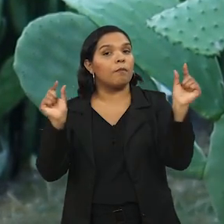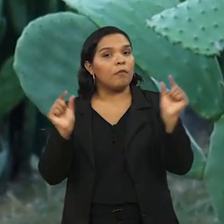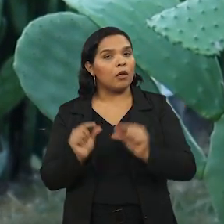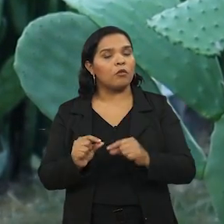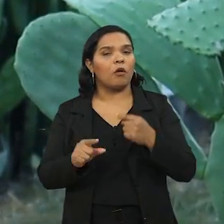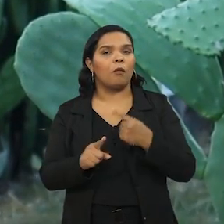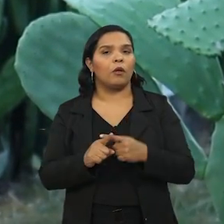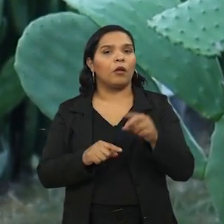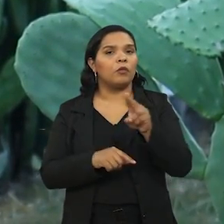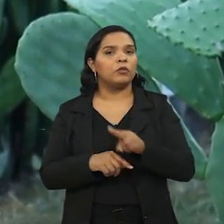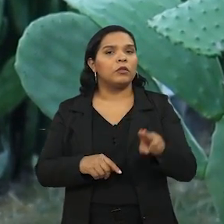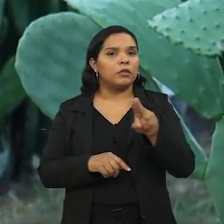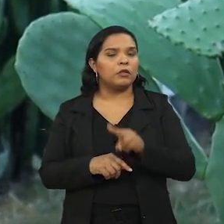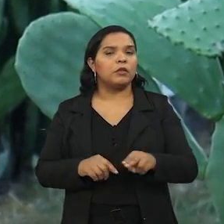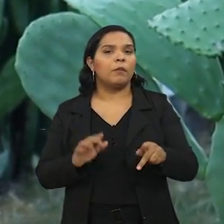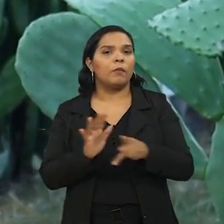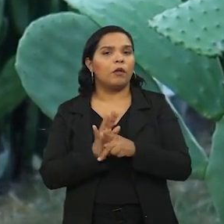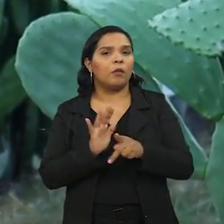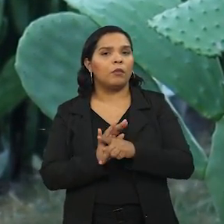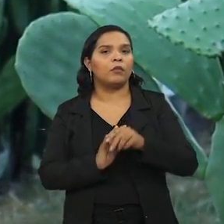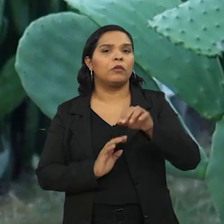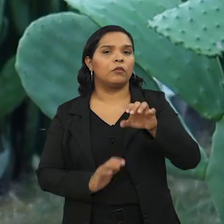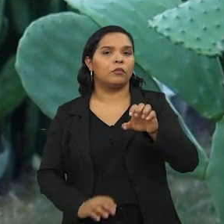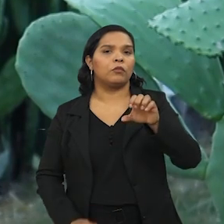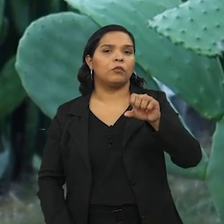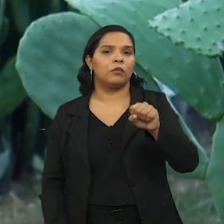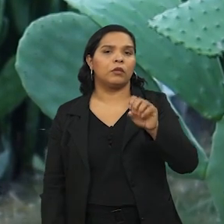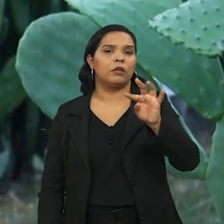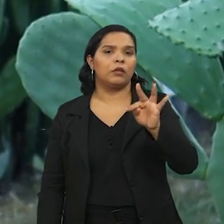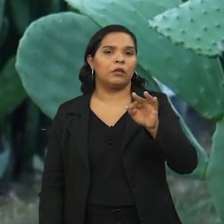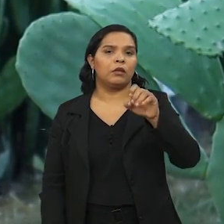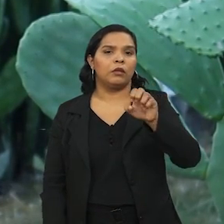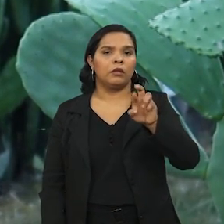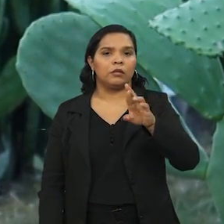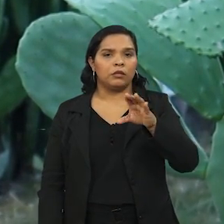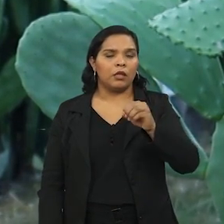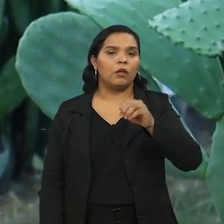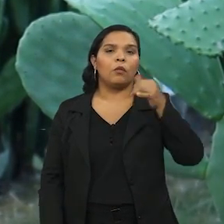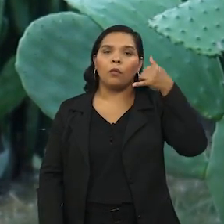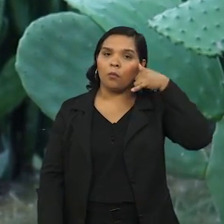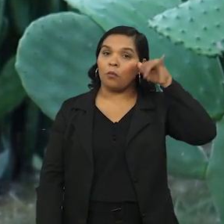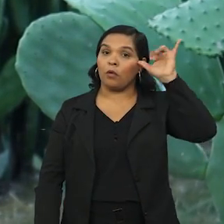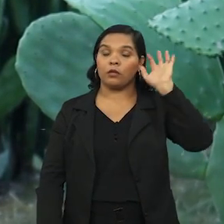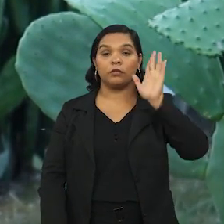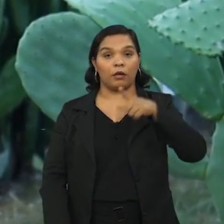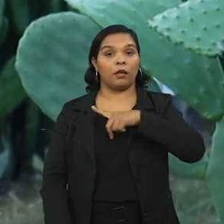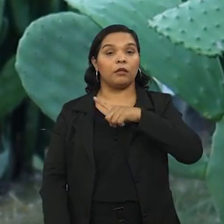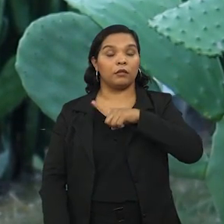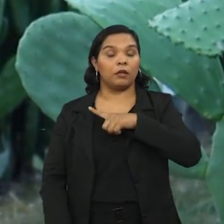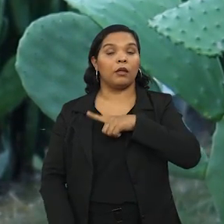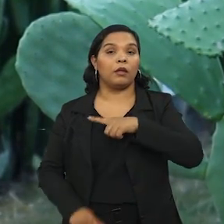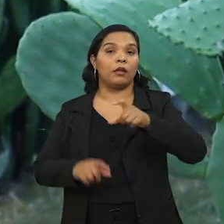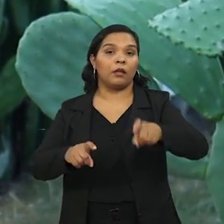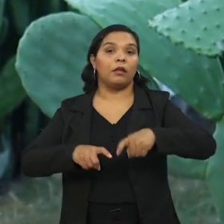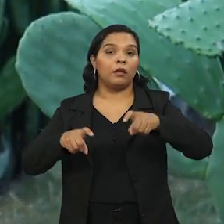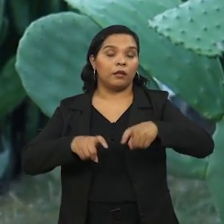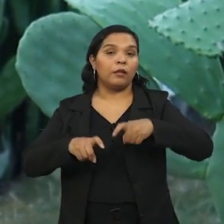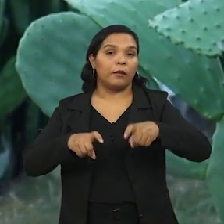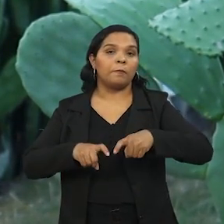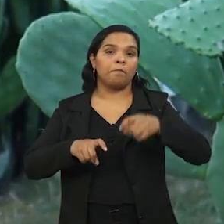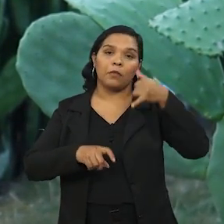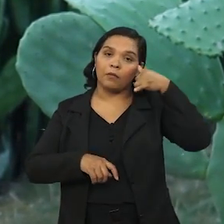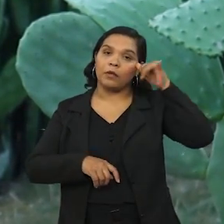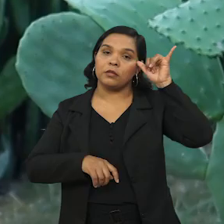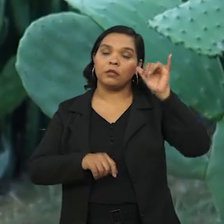usa adubação orgânica, como o esterco bovino, que geralmente os produtores já têm na sua propriedade, ou pode adquirir com